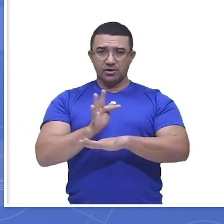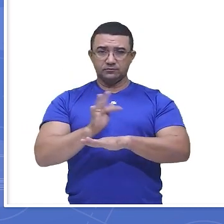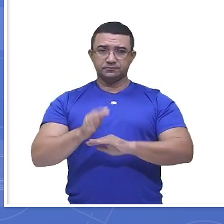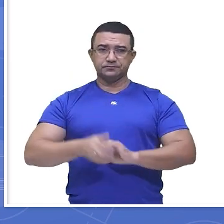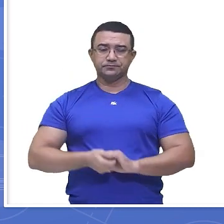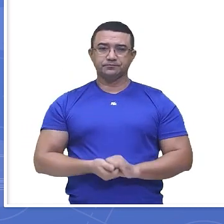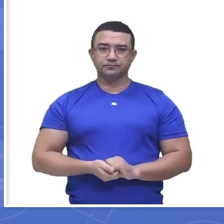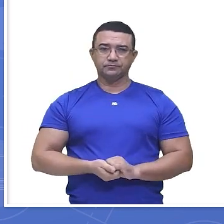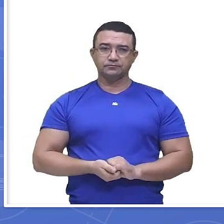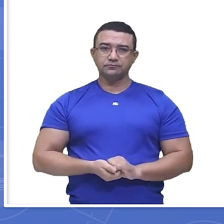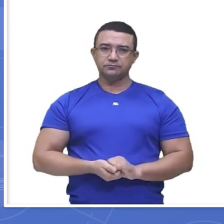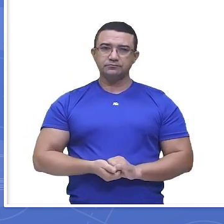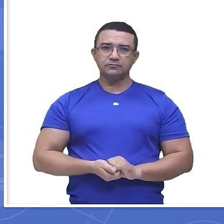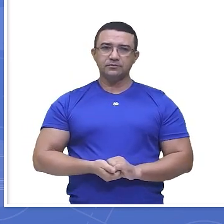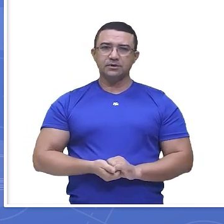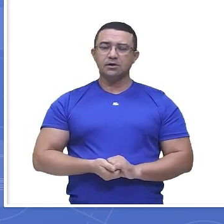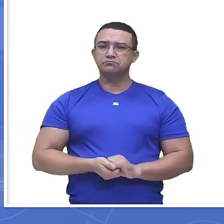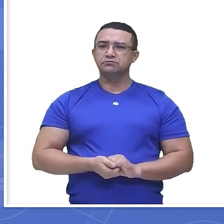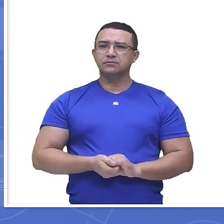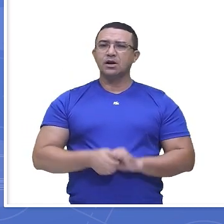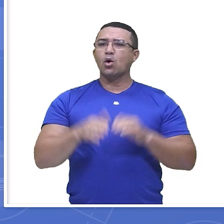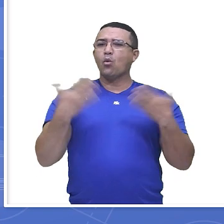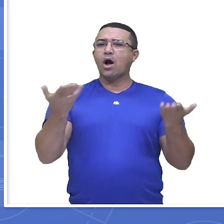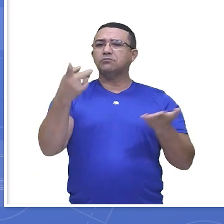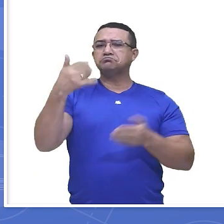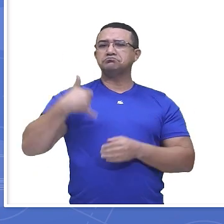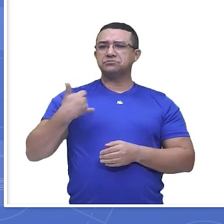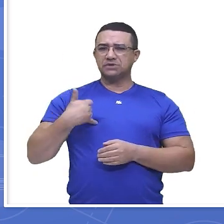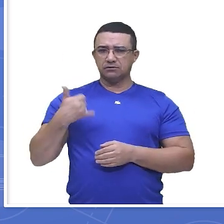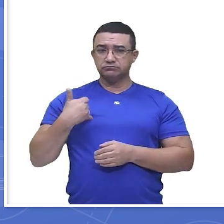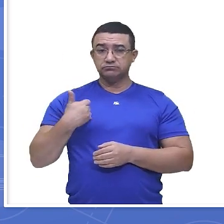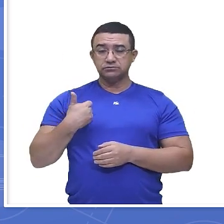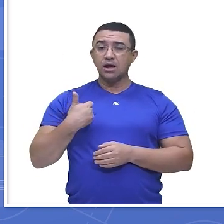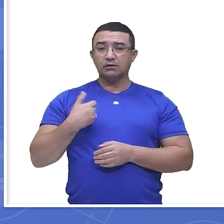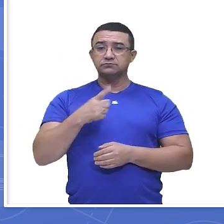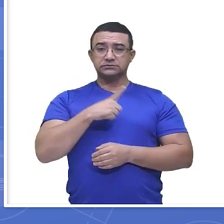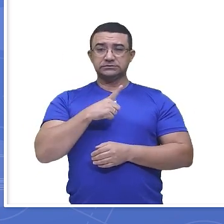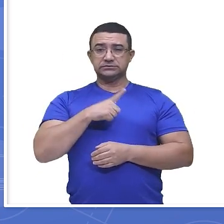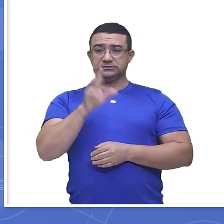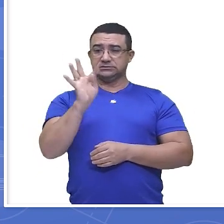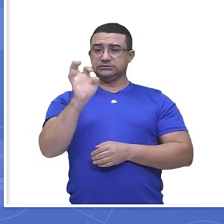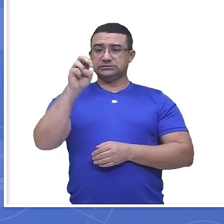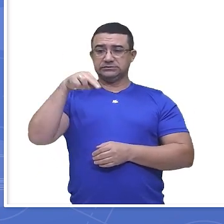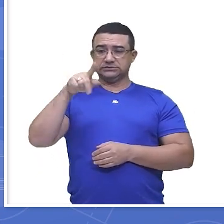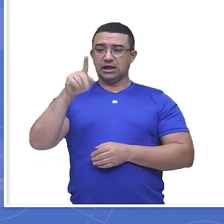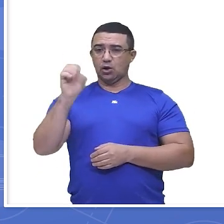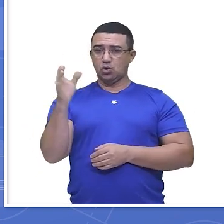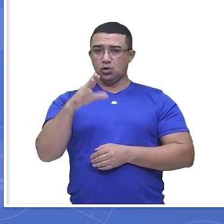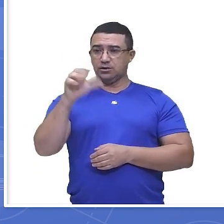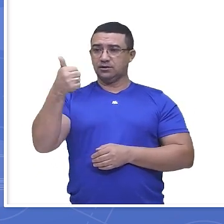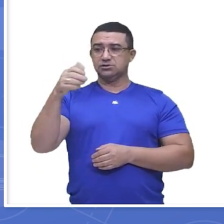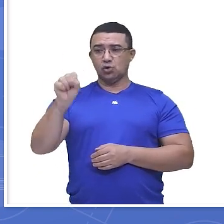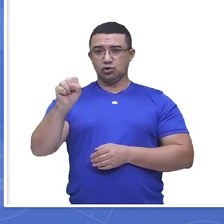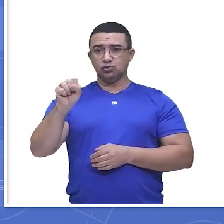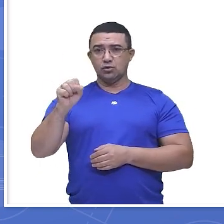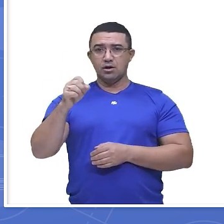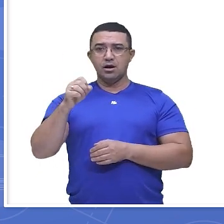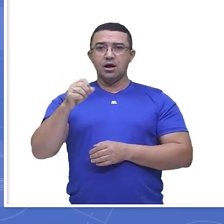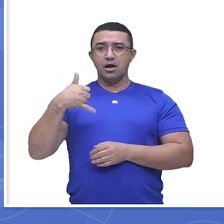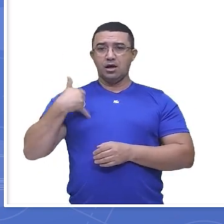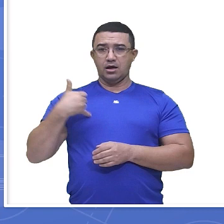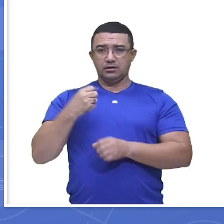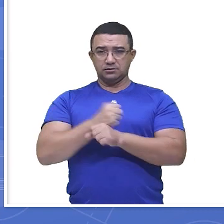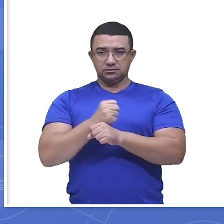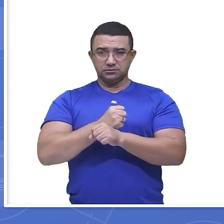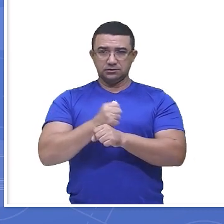é a sua idade? Tenho 18 anos. A resposta não muda, tá, pessoal? Não tem resposta formal ou informal, de